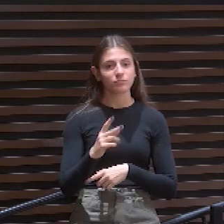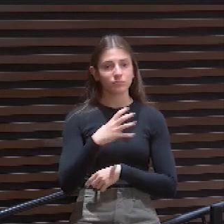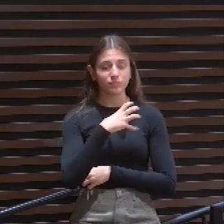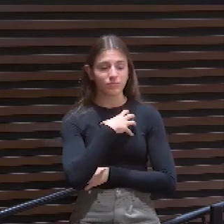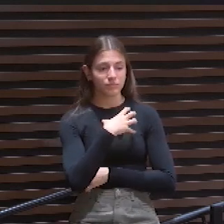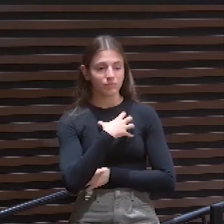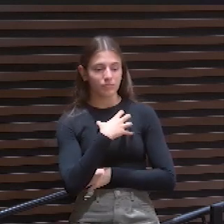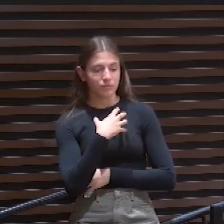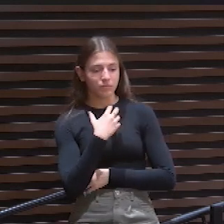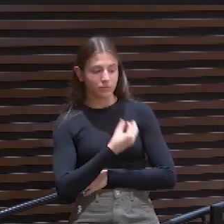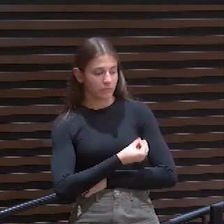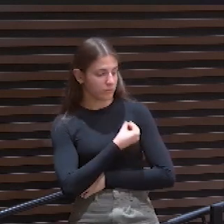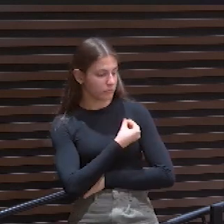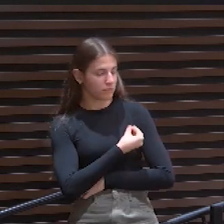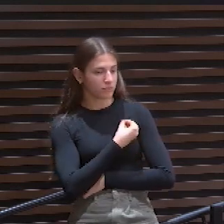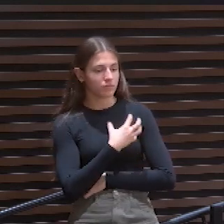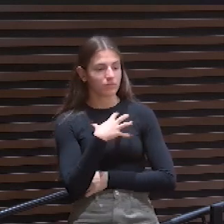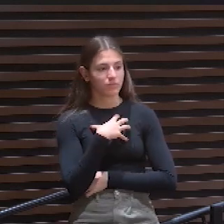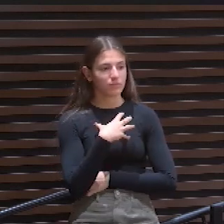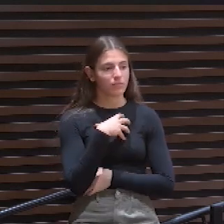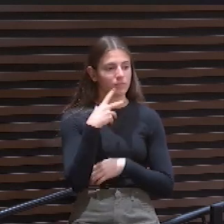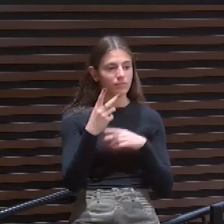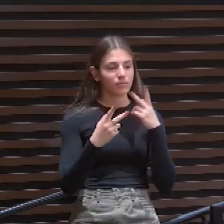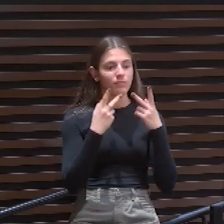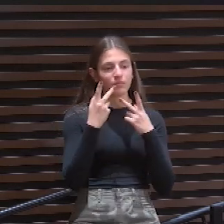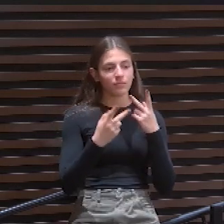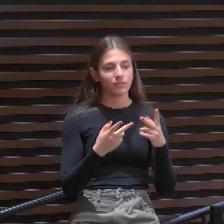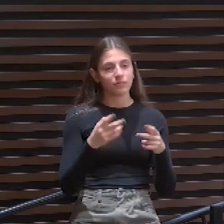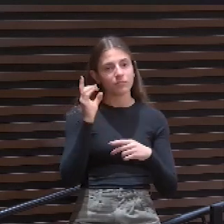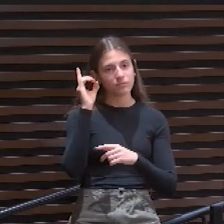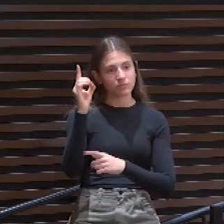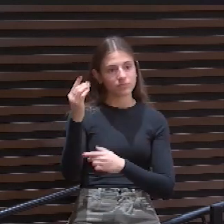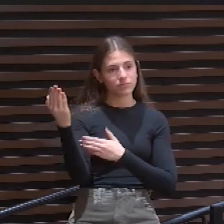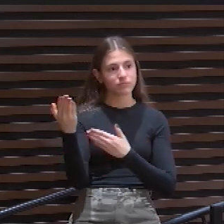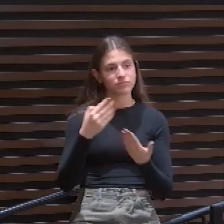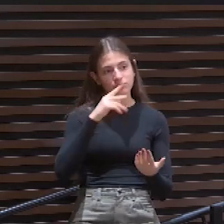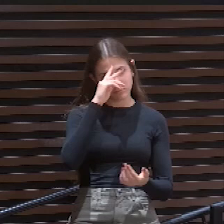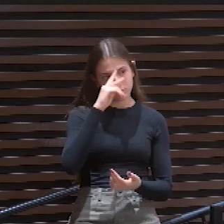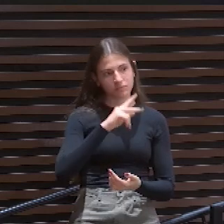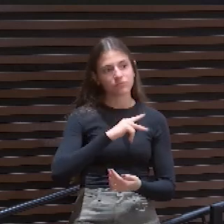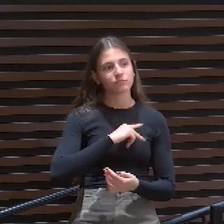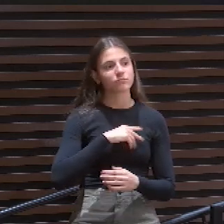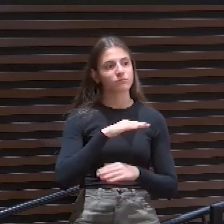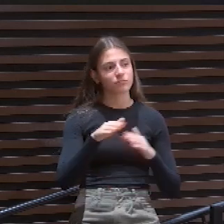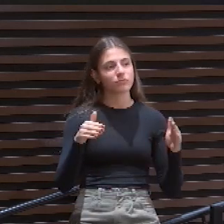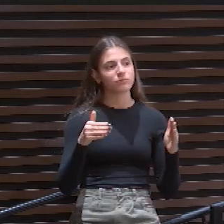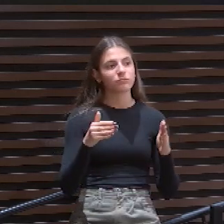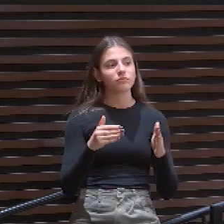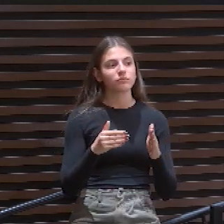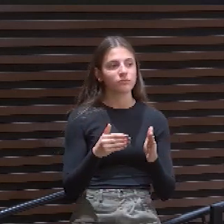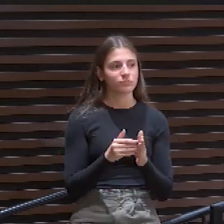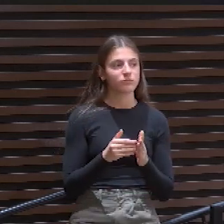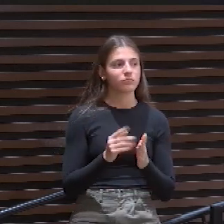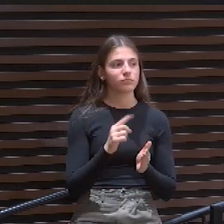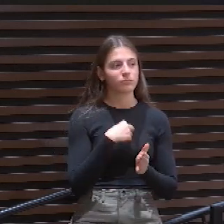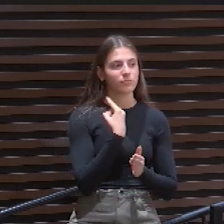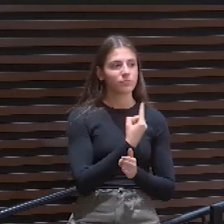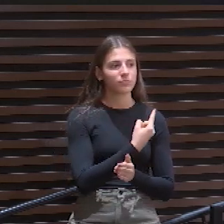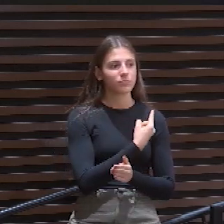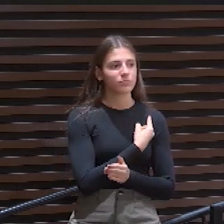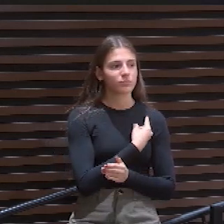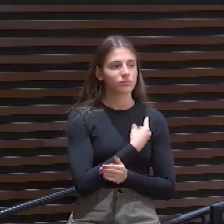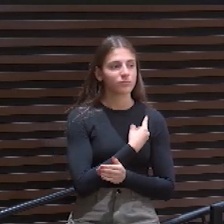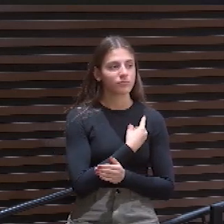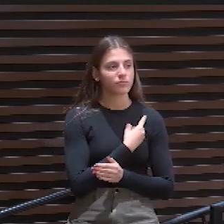seu falar, e não para homens. Ele levou sobre si todas as nossas